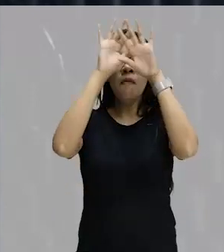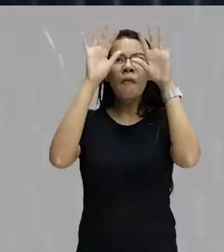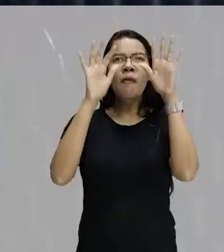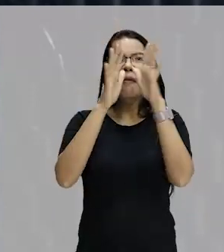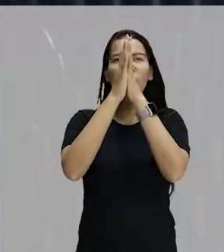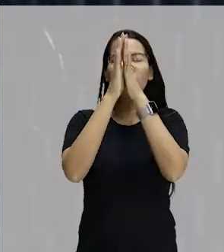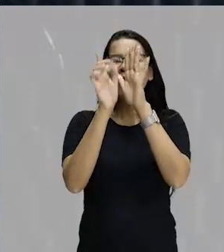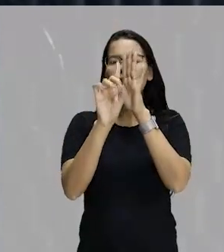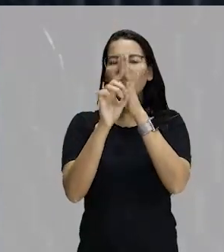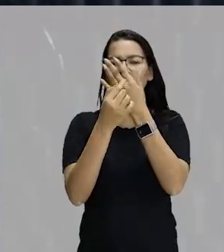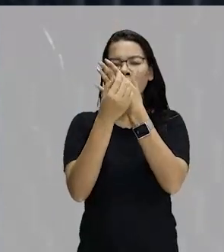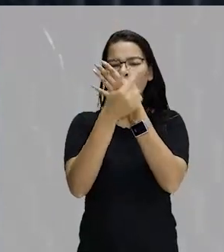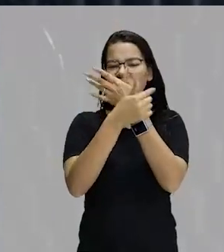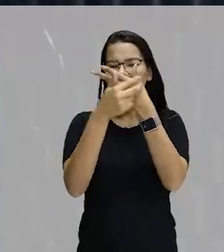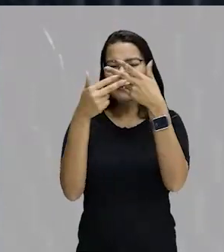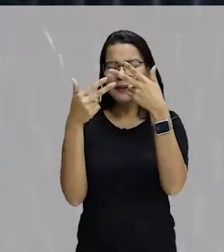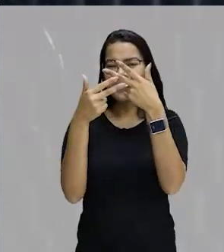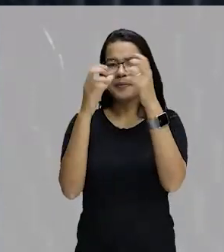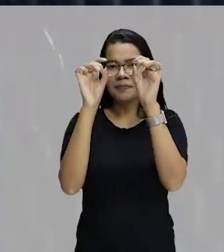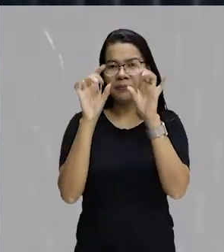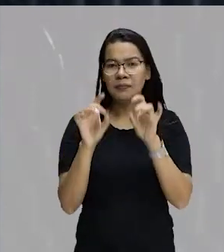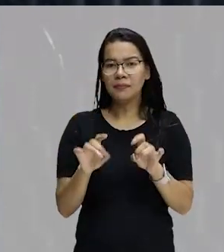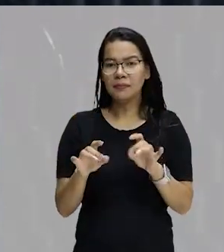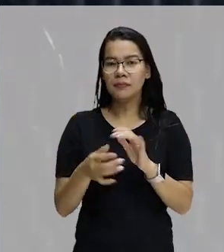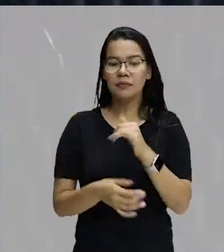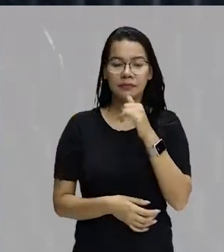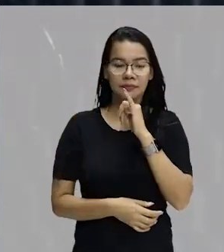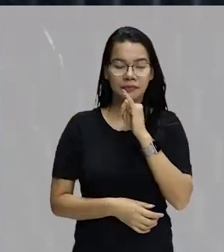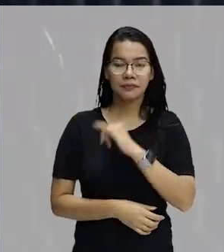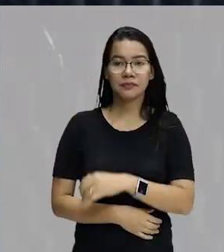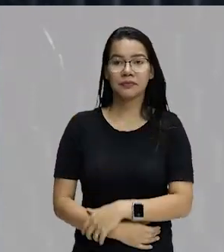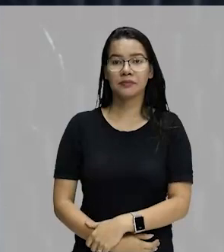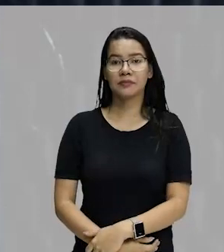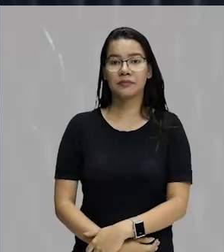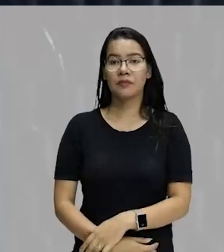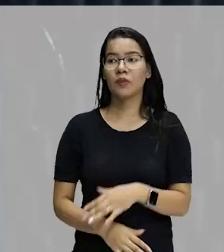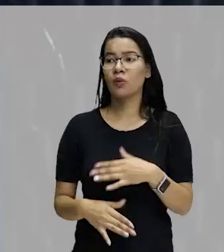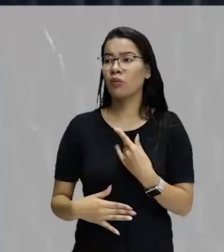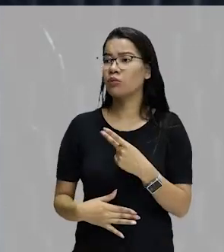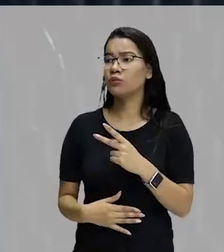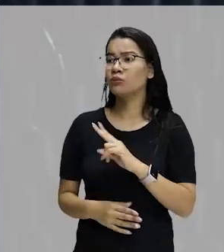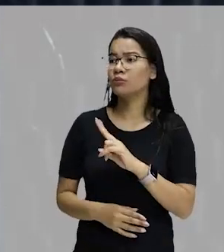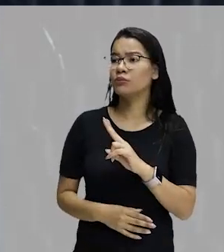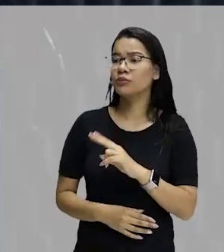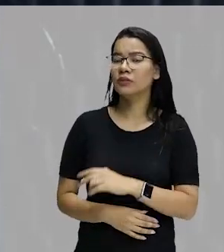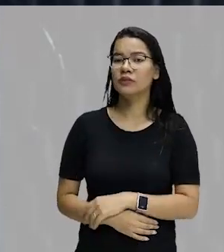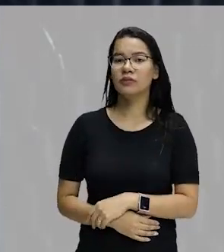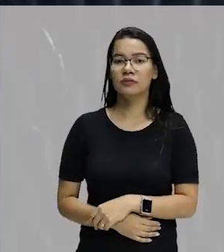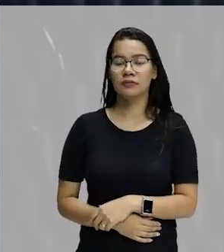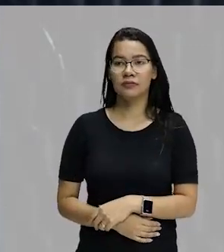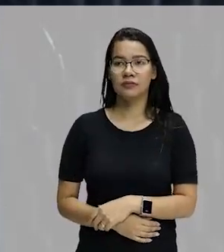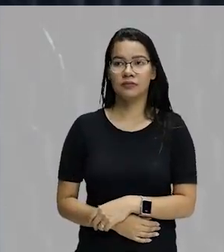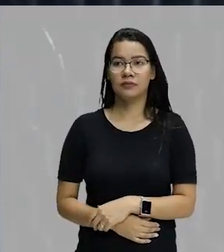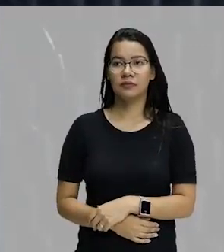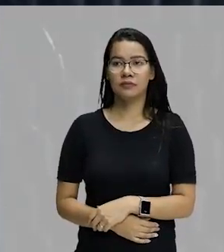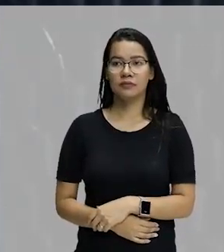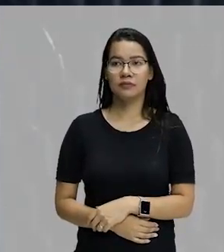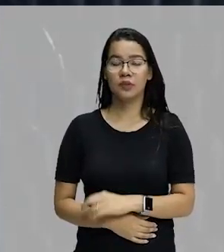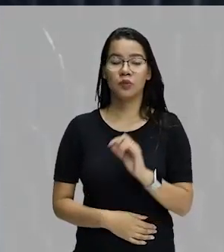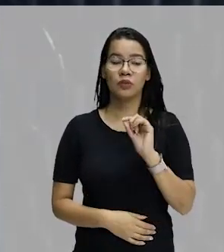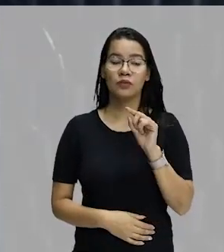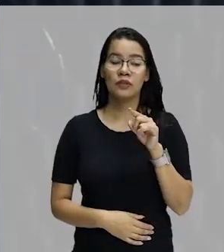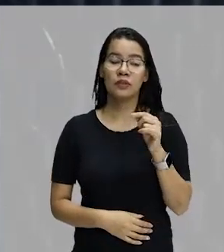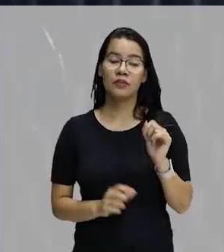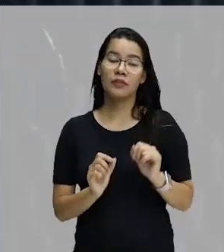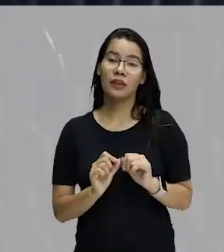seja específico. Exemplo, what is your name? Qual é o seu nome? What do you do? O que